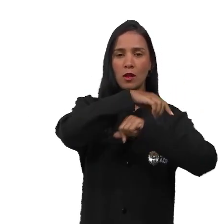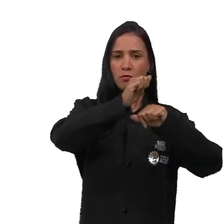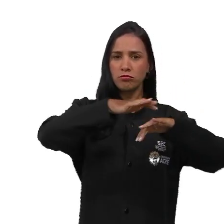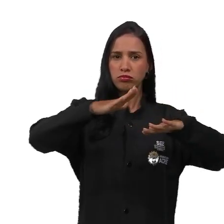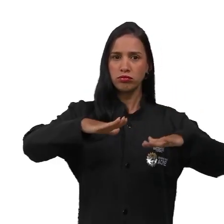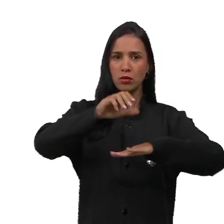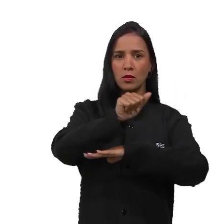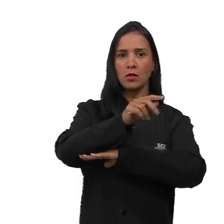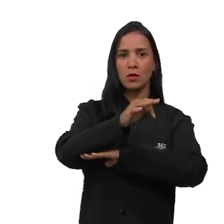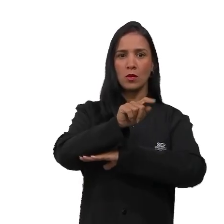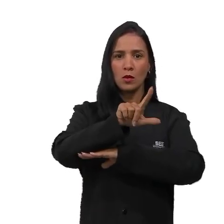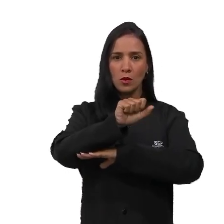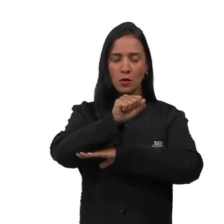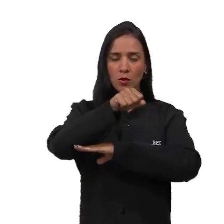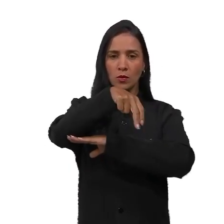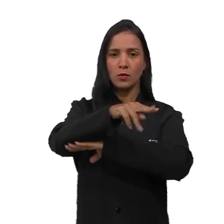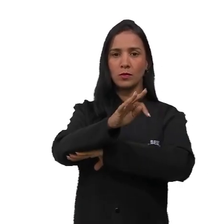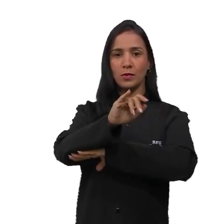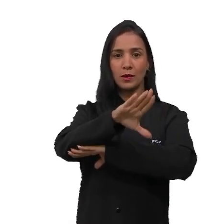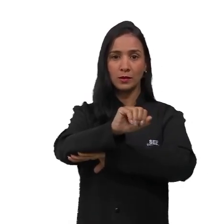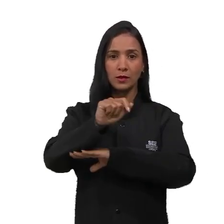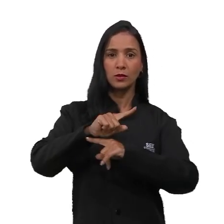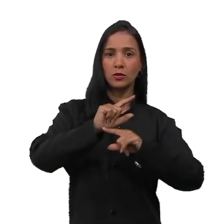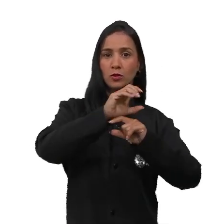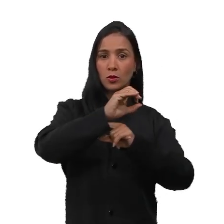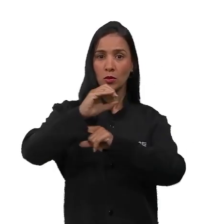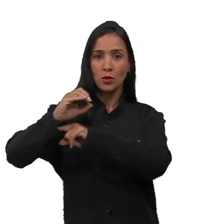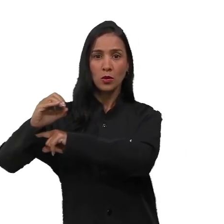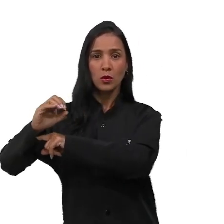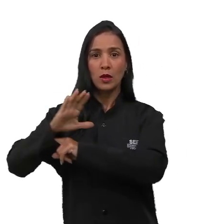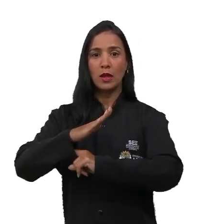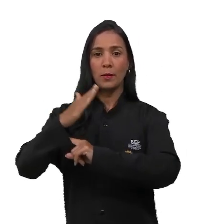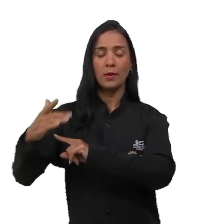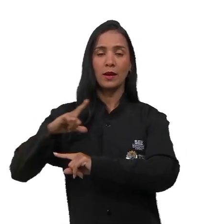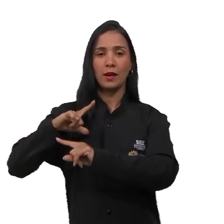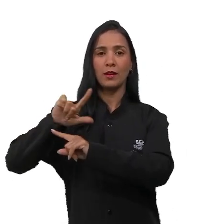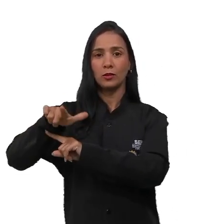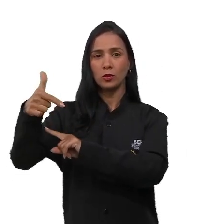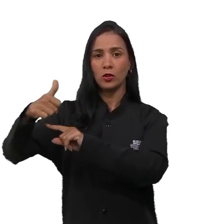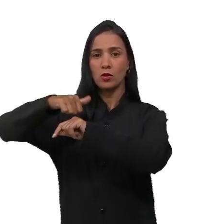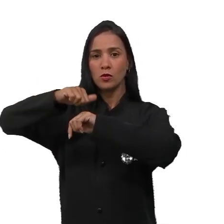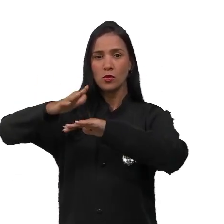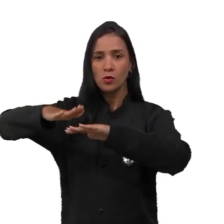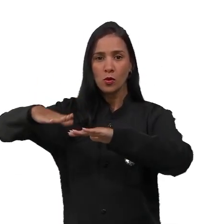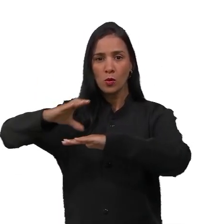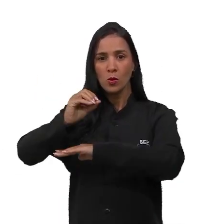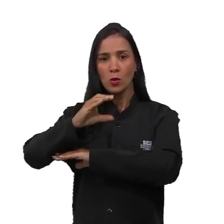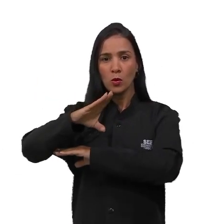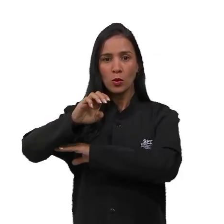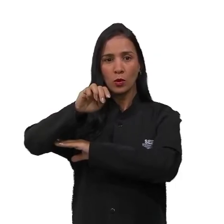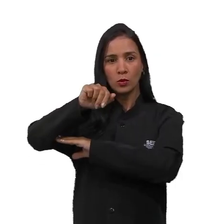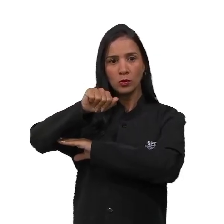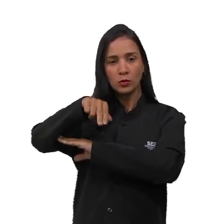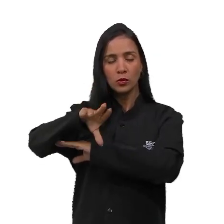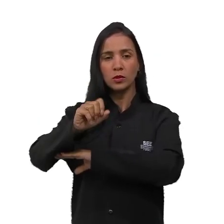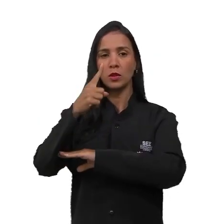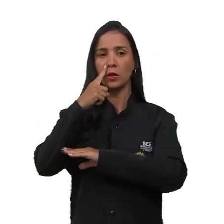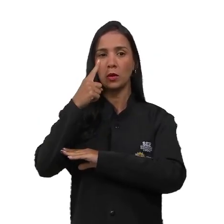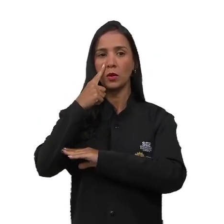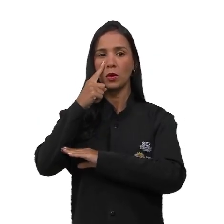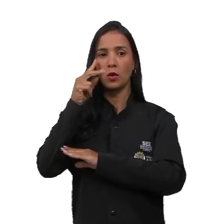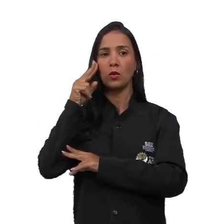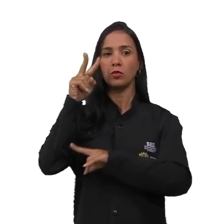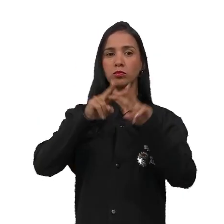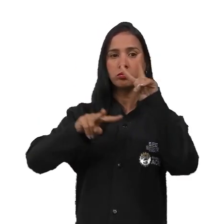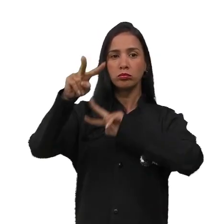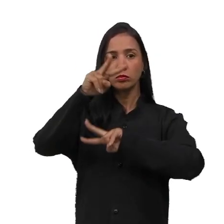pelo Mar Vermelho e também pelo Oceano Índico. Ou seja, se a gente observar essa imagem aqui,